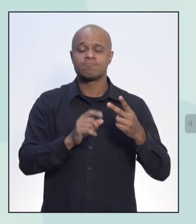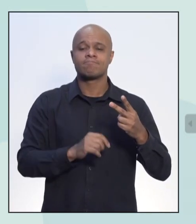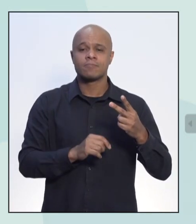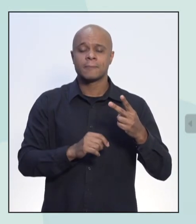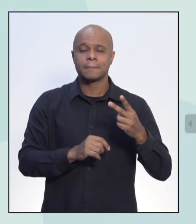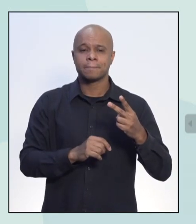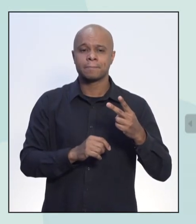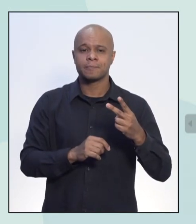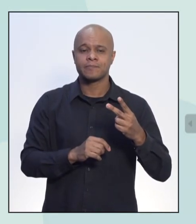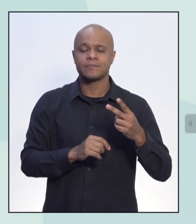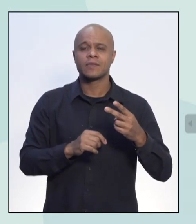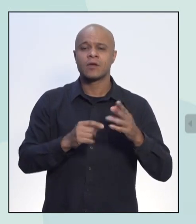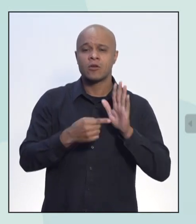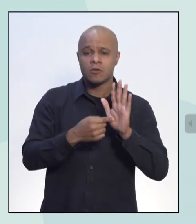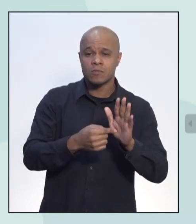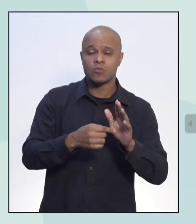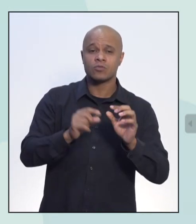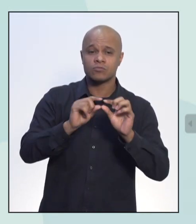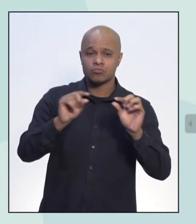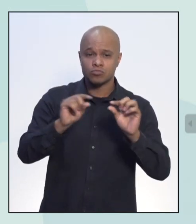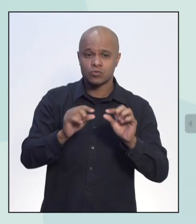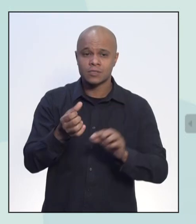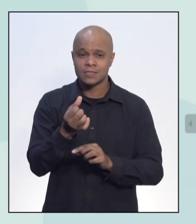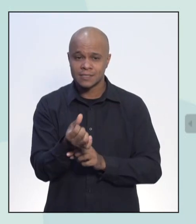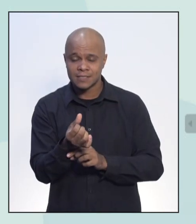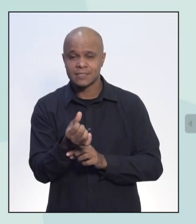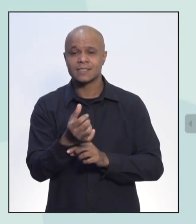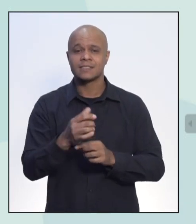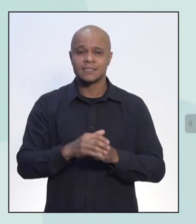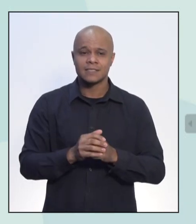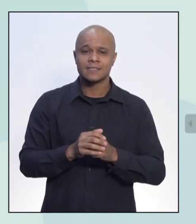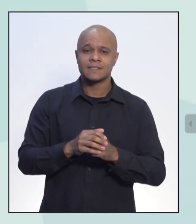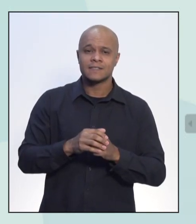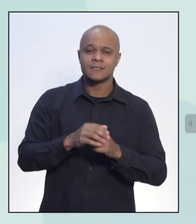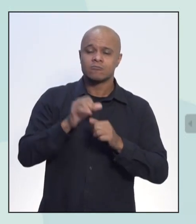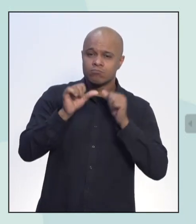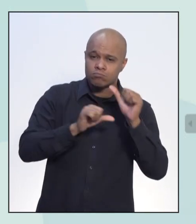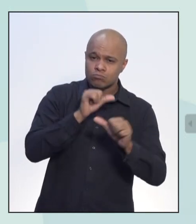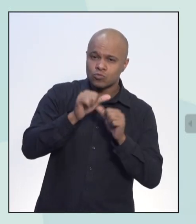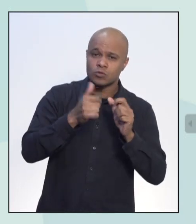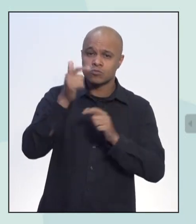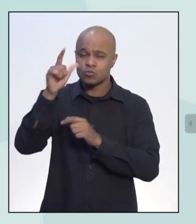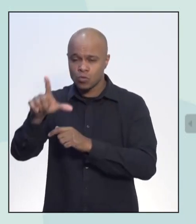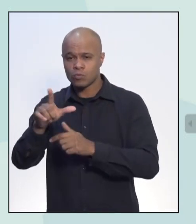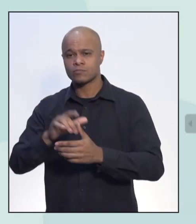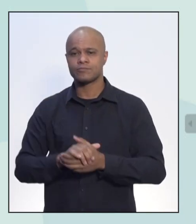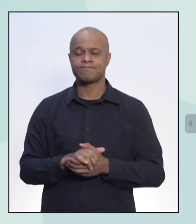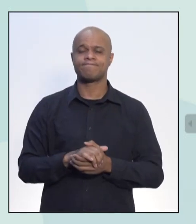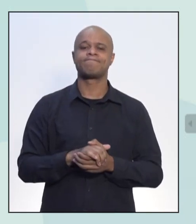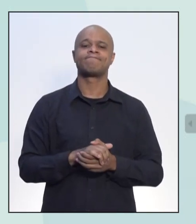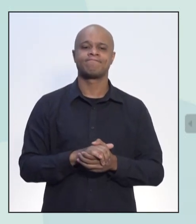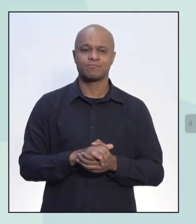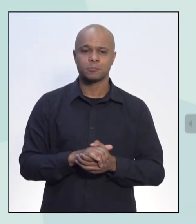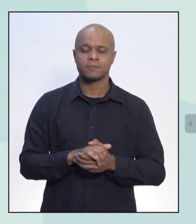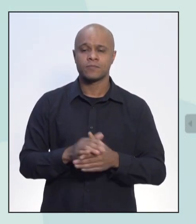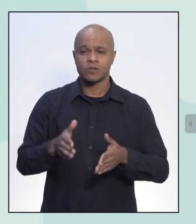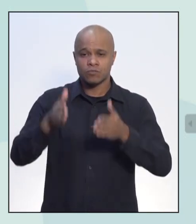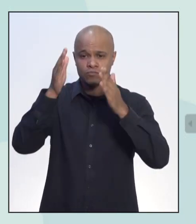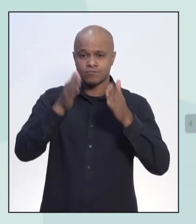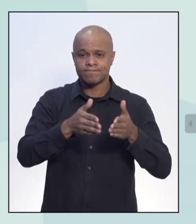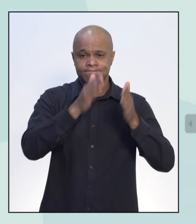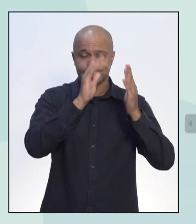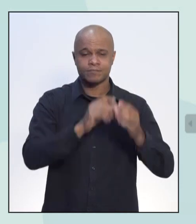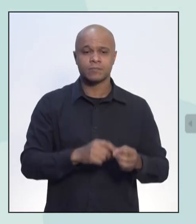né, onde mostra no item 6, né, ele colide com a torre sul do World Trade Center. O terceiro, né, que é um